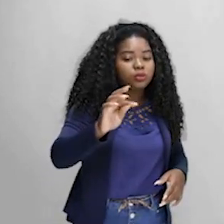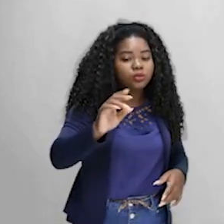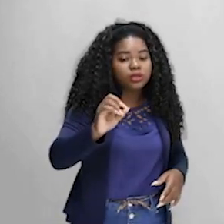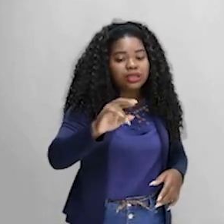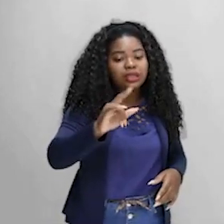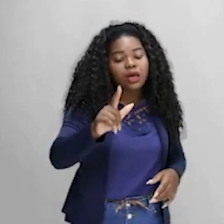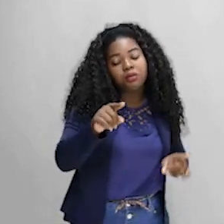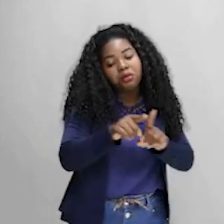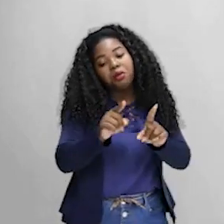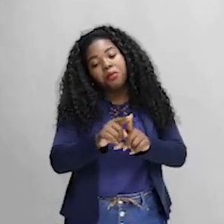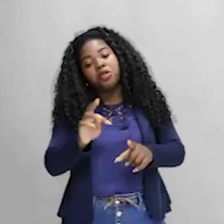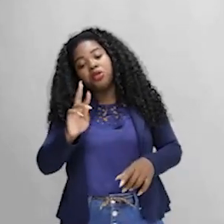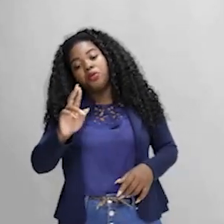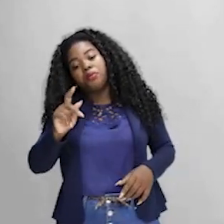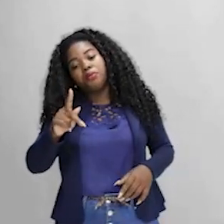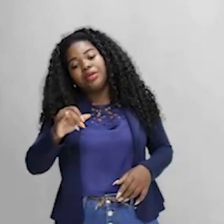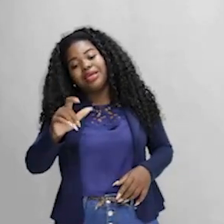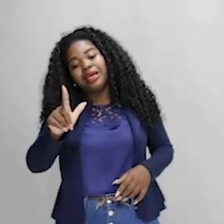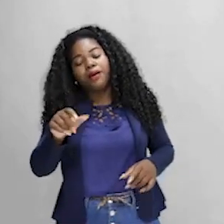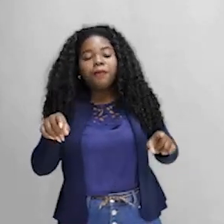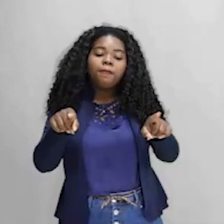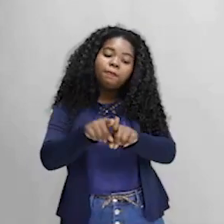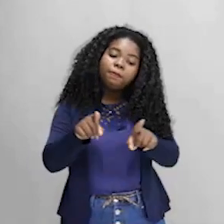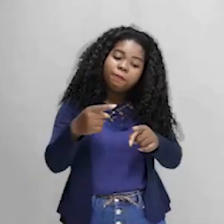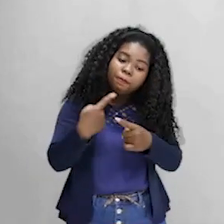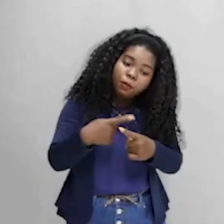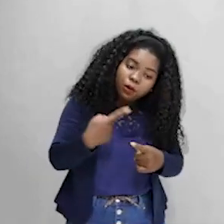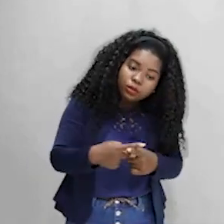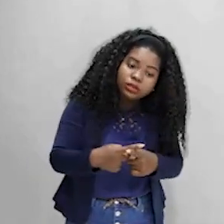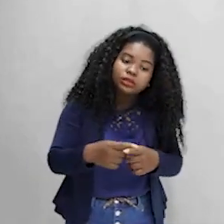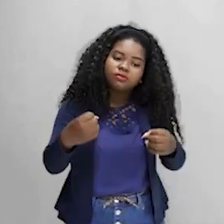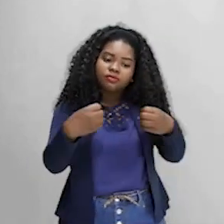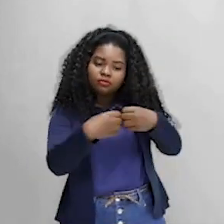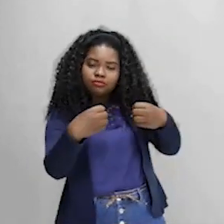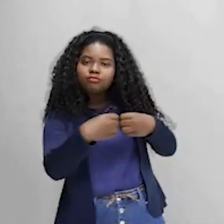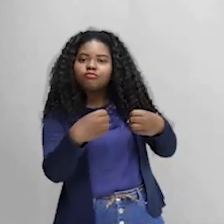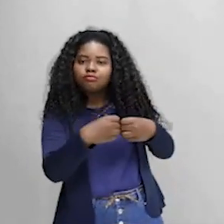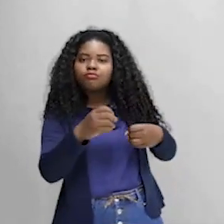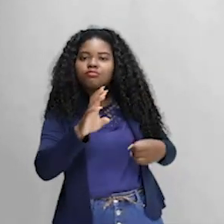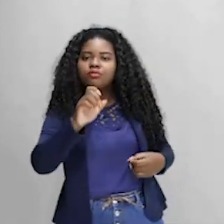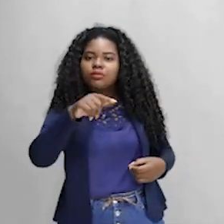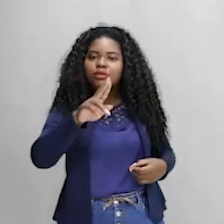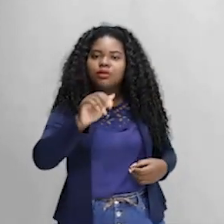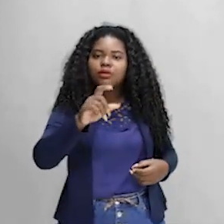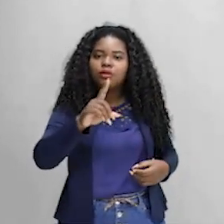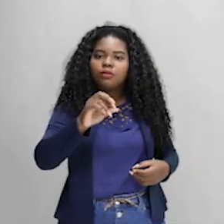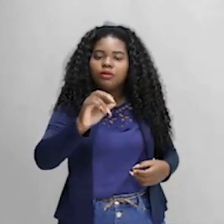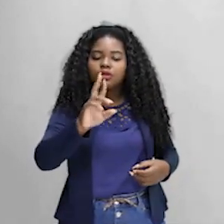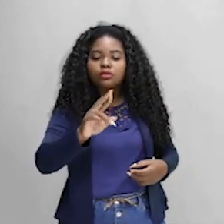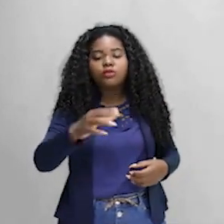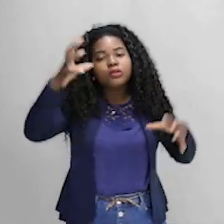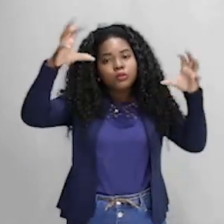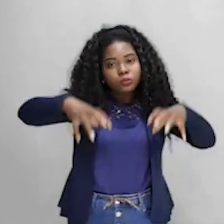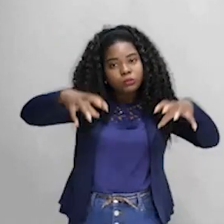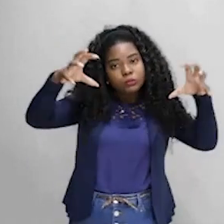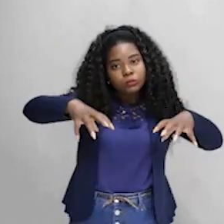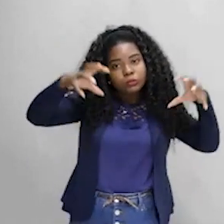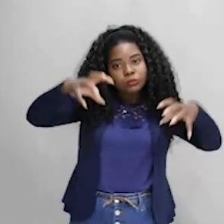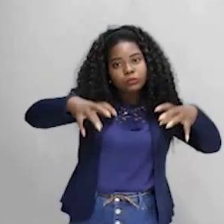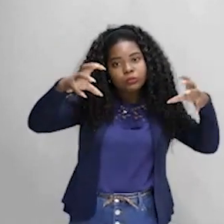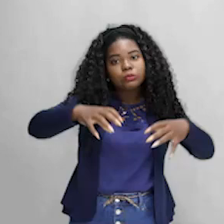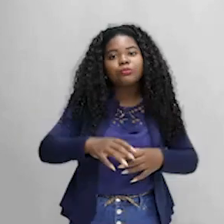porque no equatorial, que fica mais próximo da linha do Equador, chove ainda mais. E a biodiversidade, Marcos, é a mais diversificada